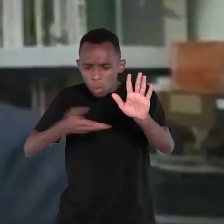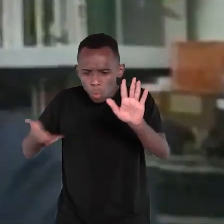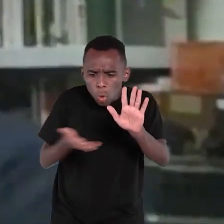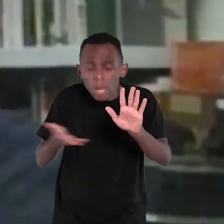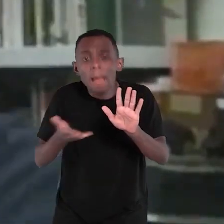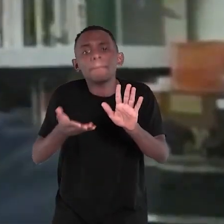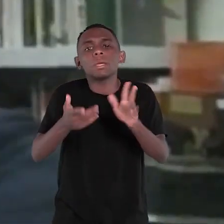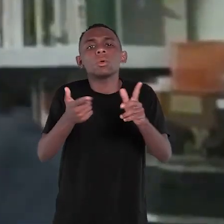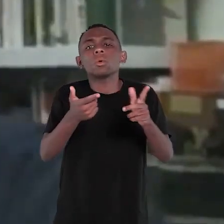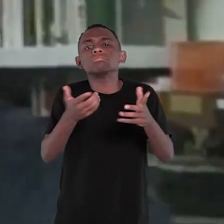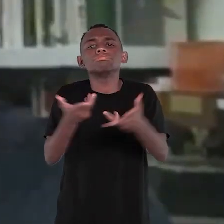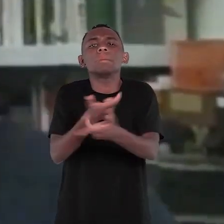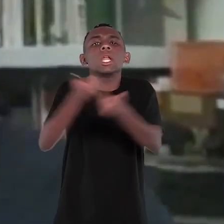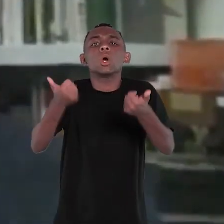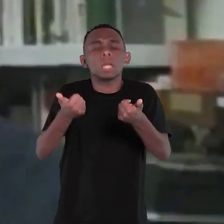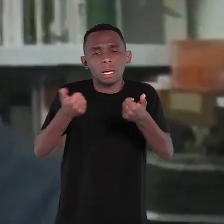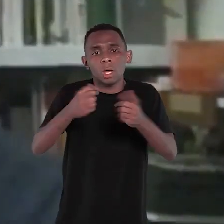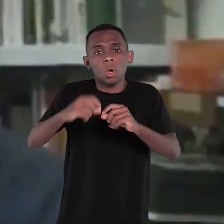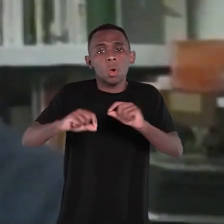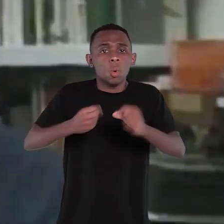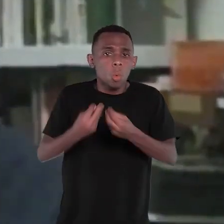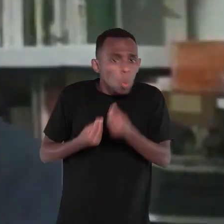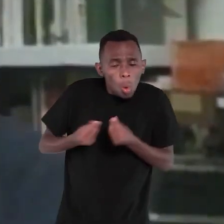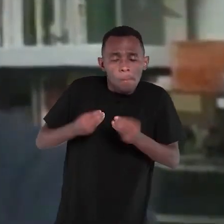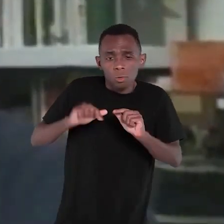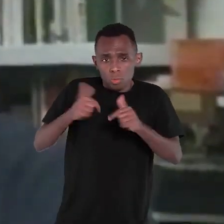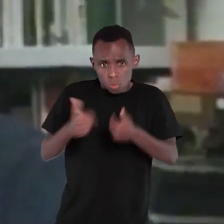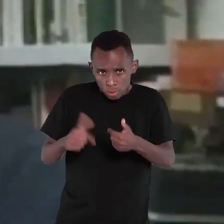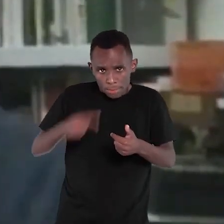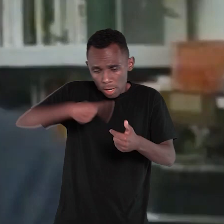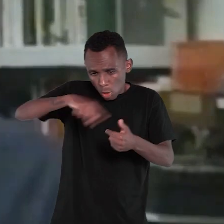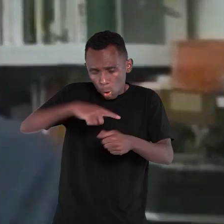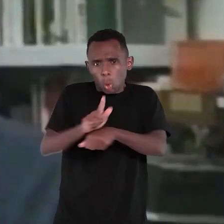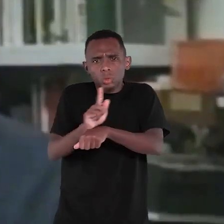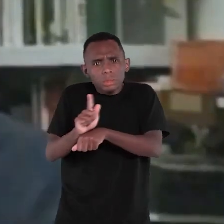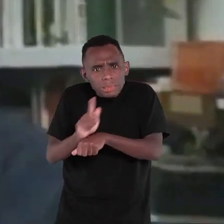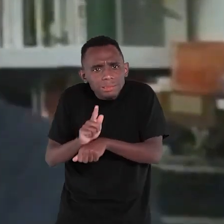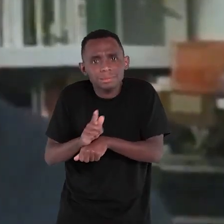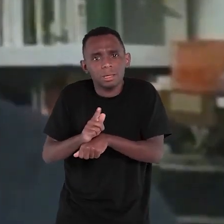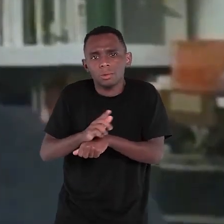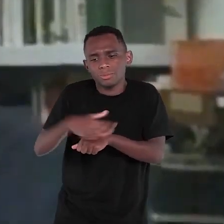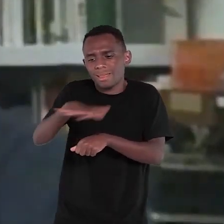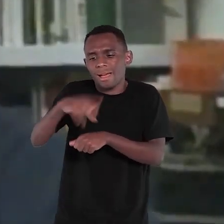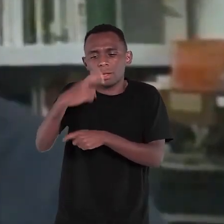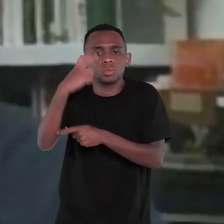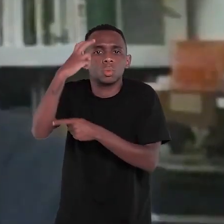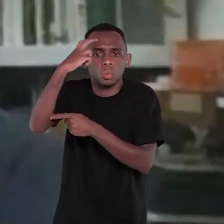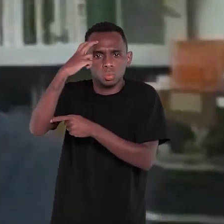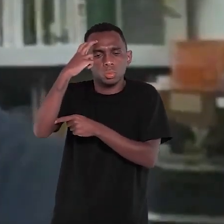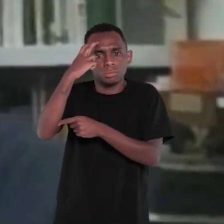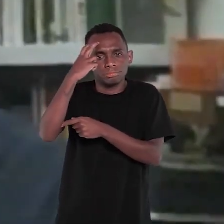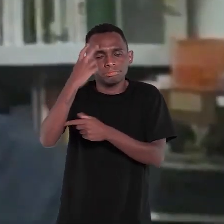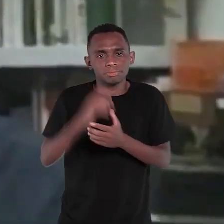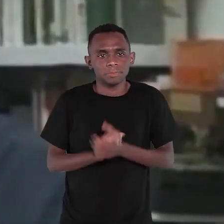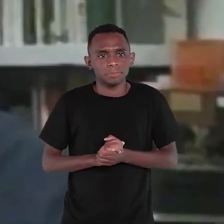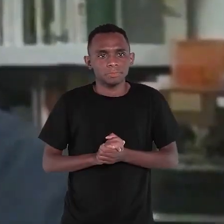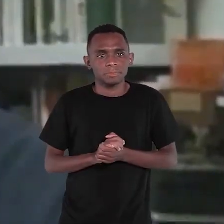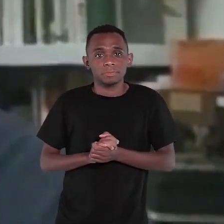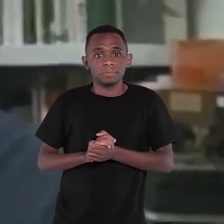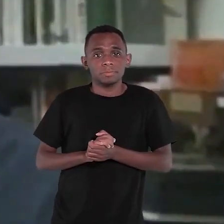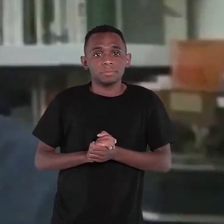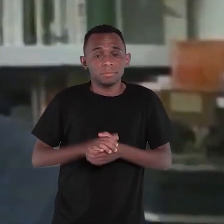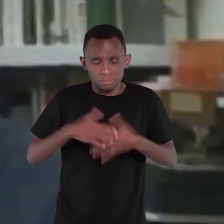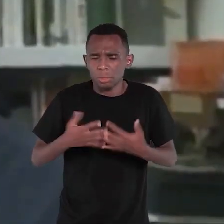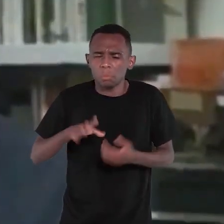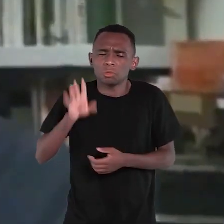um guia para melhorar, vamos dizer, a gestão da questão cultural, das coisas que a gente gere,